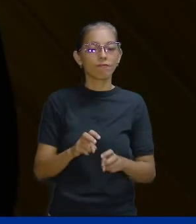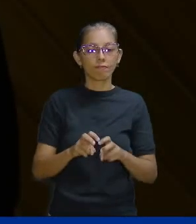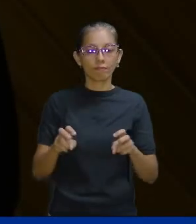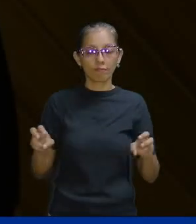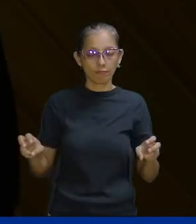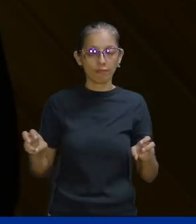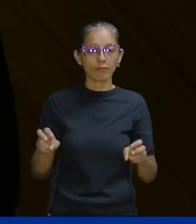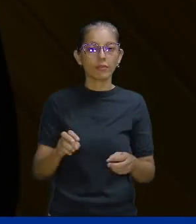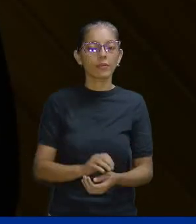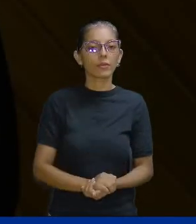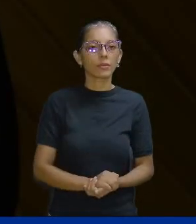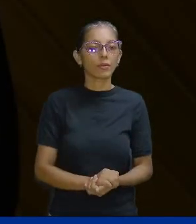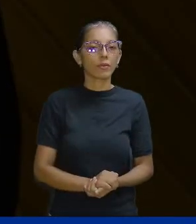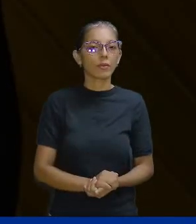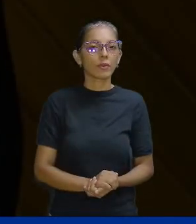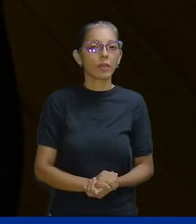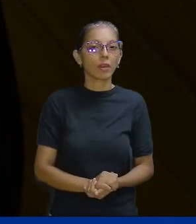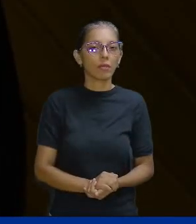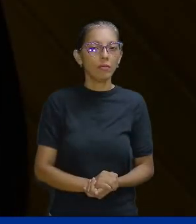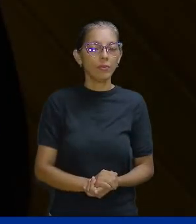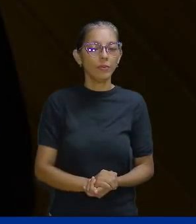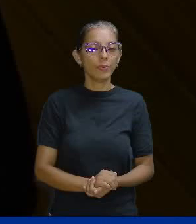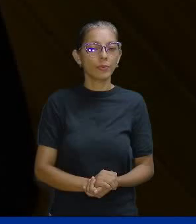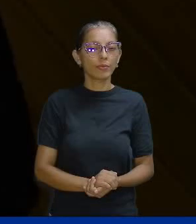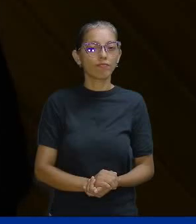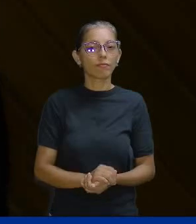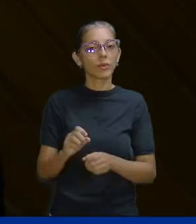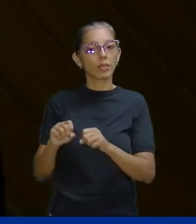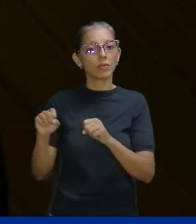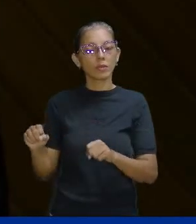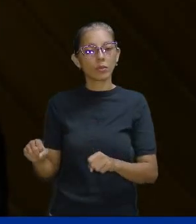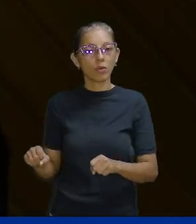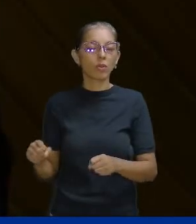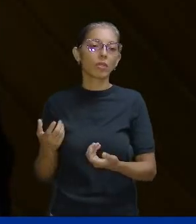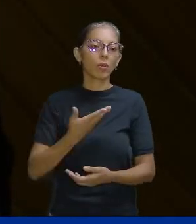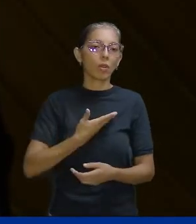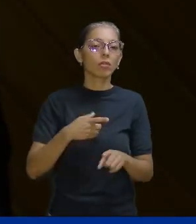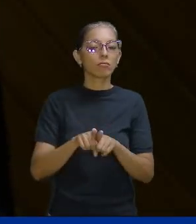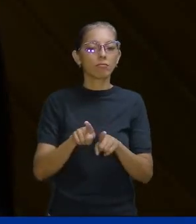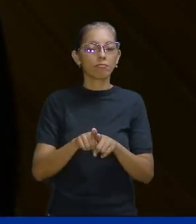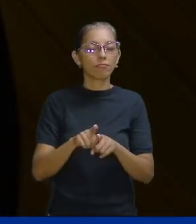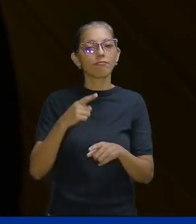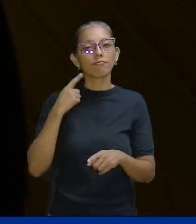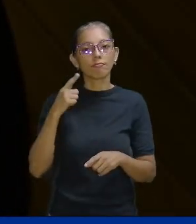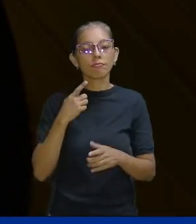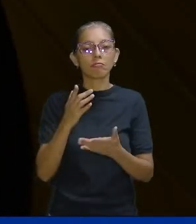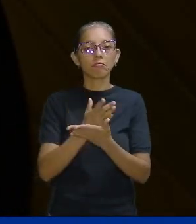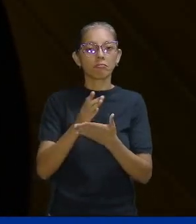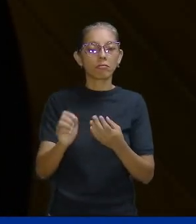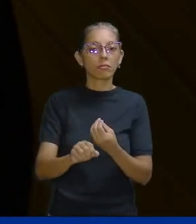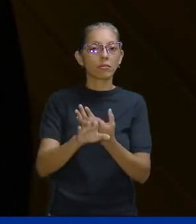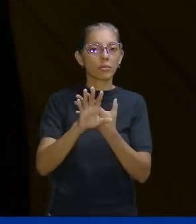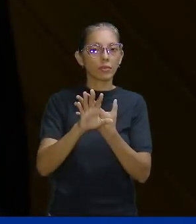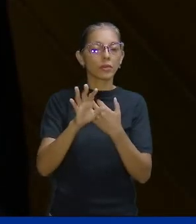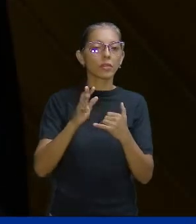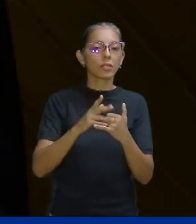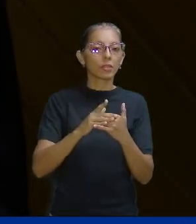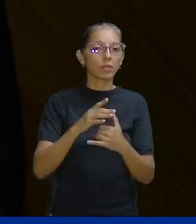casa, longos. Usa senhora leve maquiagem, procuradora, sobrancelha bem desenhada, demais nariz servidores apilado e colegas advogados e traz que taga nos preta. assistem através do YouTube.